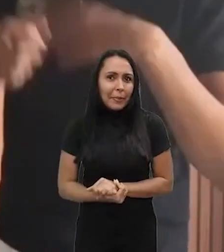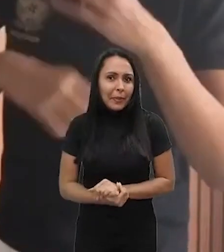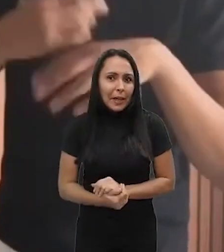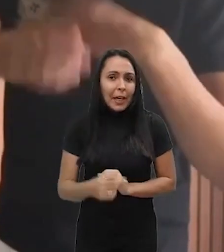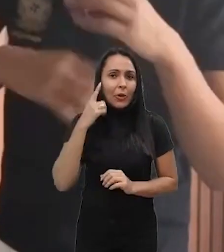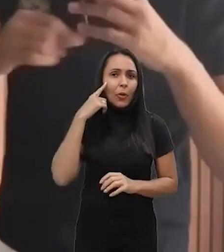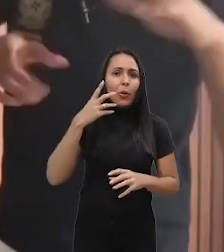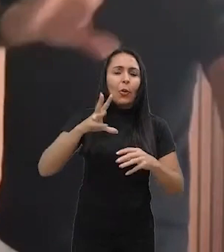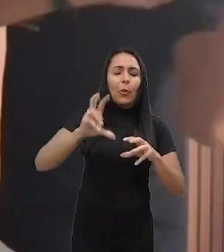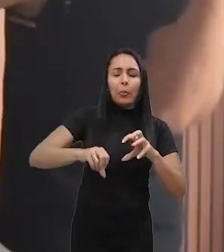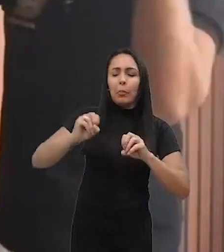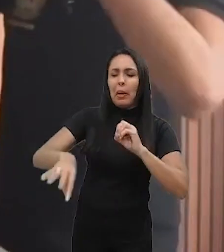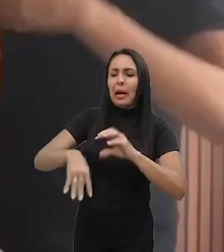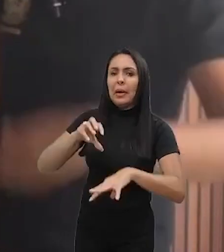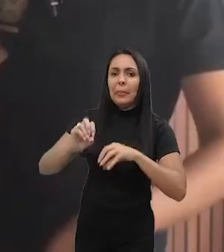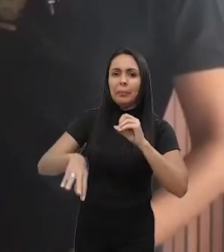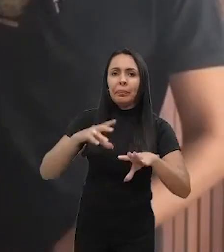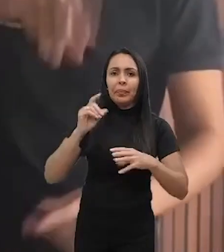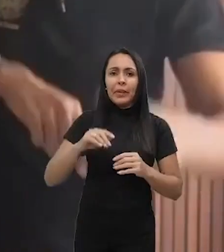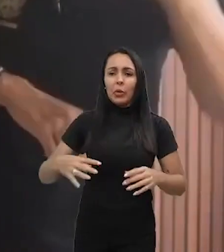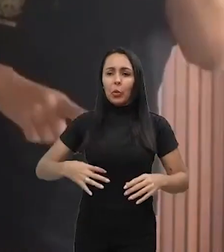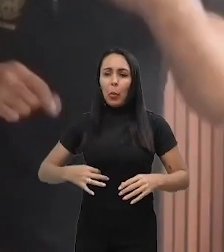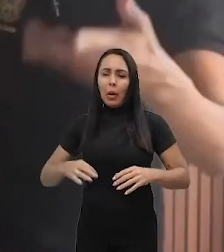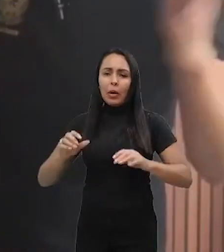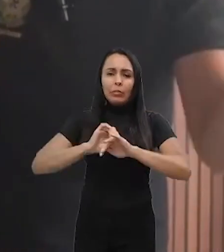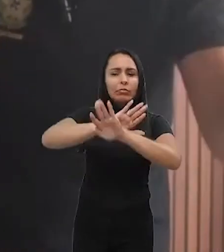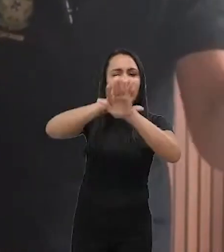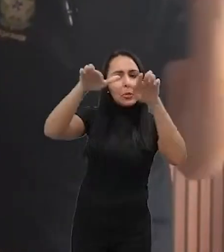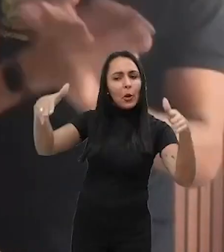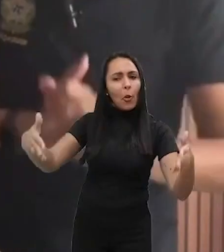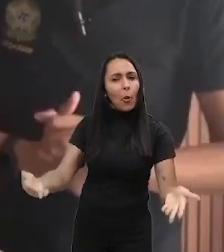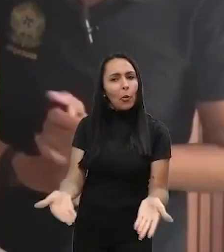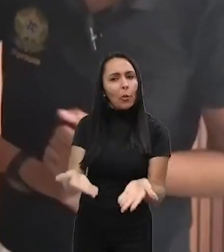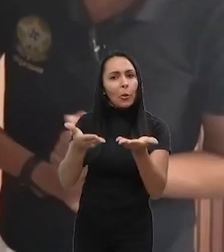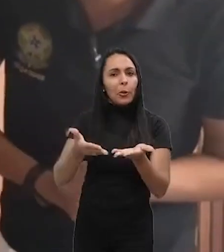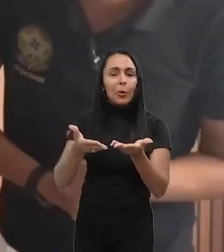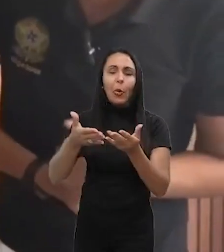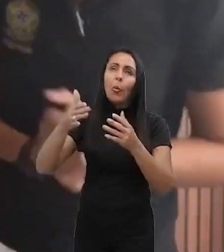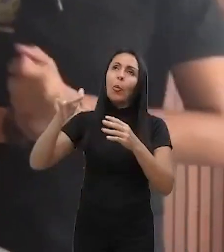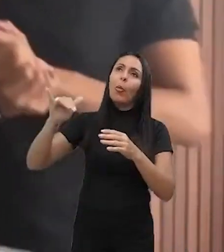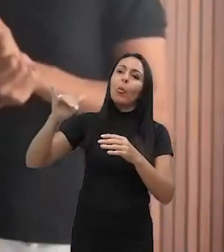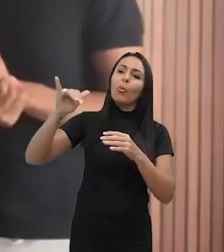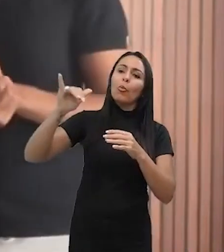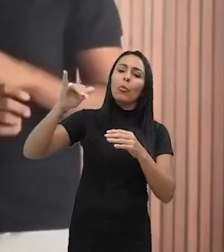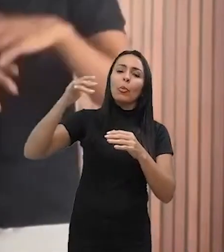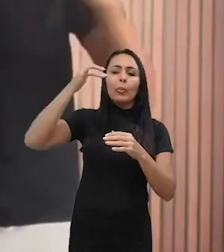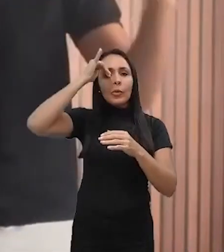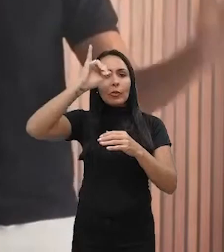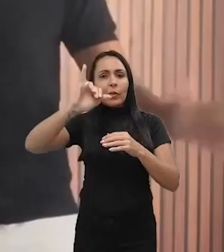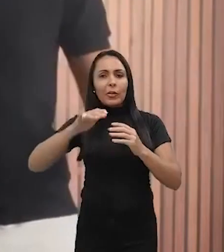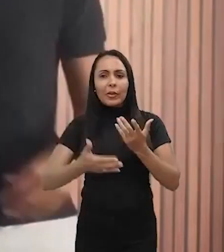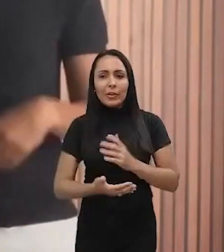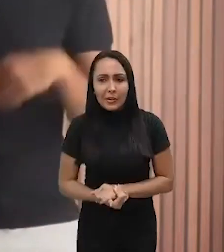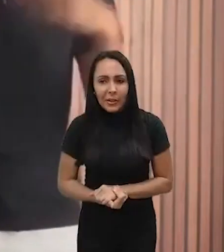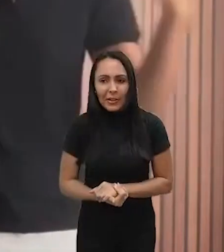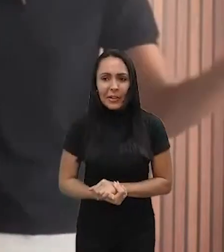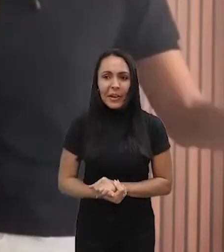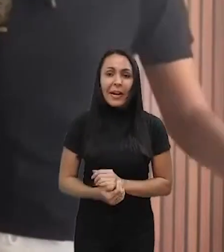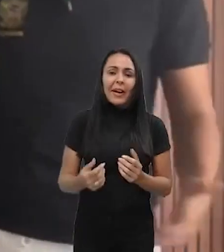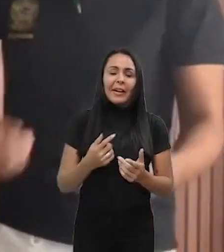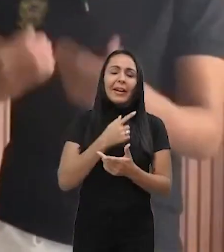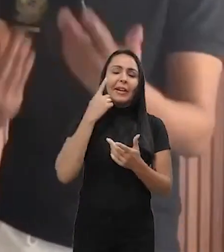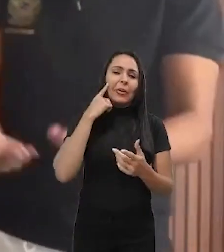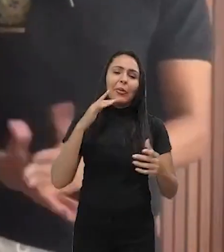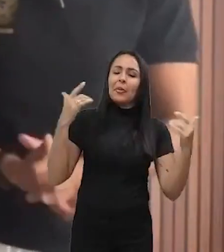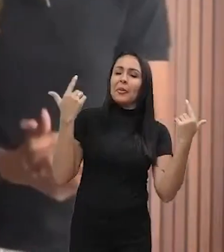monte de palha, enrolou num pano, botou o boi para voar de um lado para o outro. A turma tinha pago já, olha, acabou-se, né? E aí a turma caiu na risadagem,